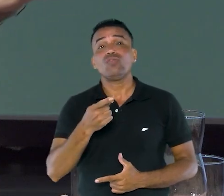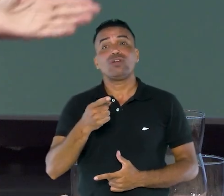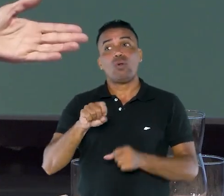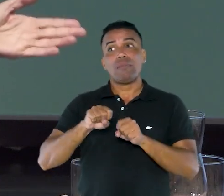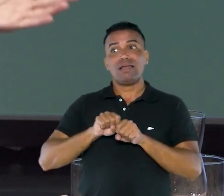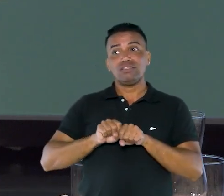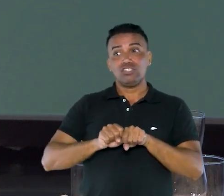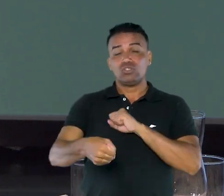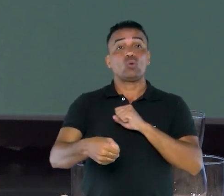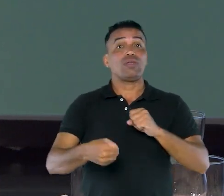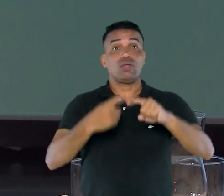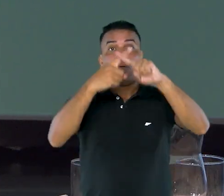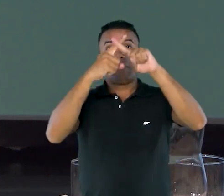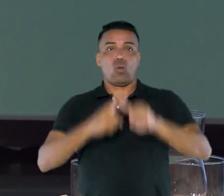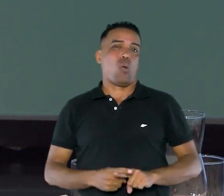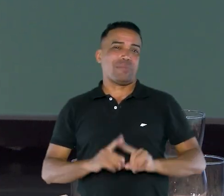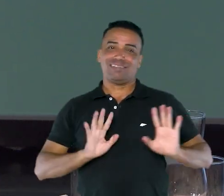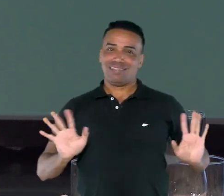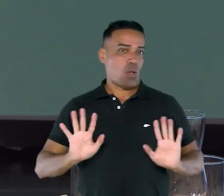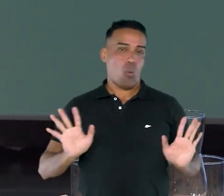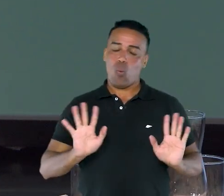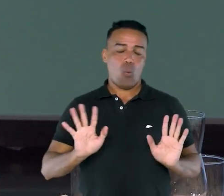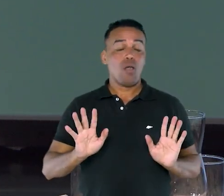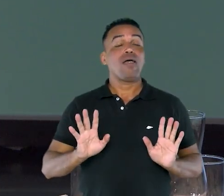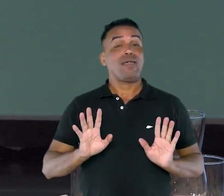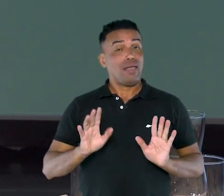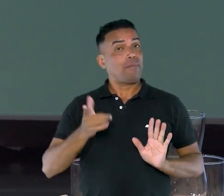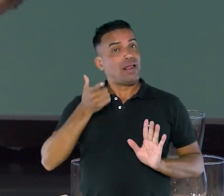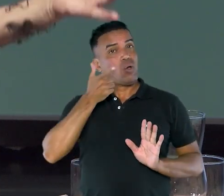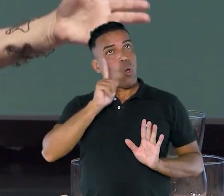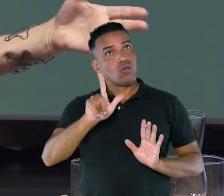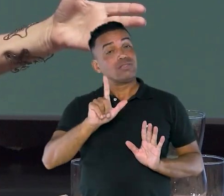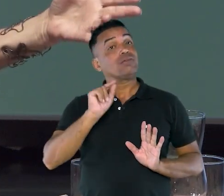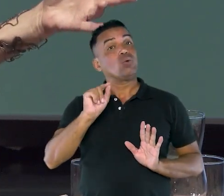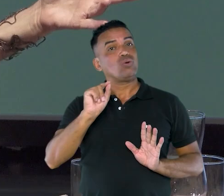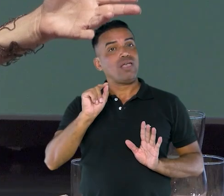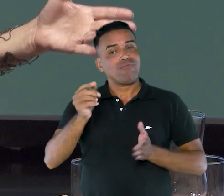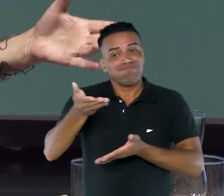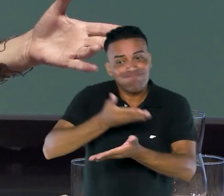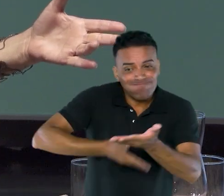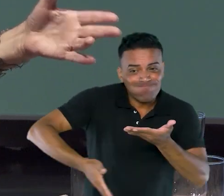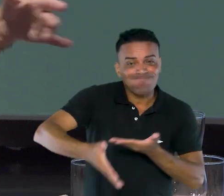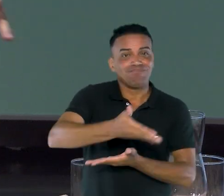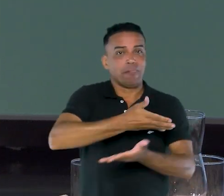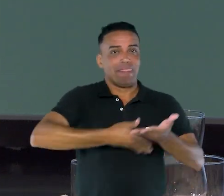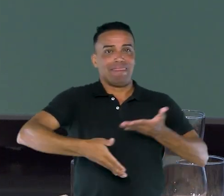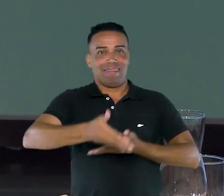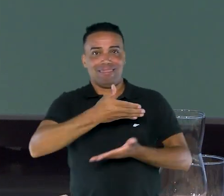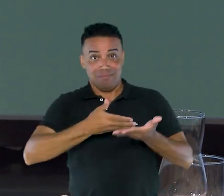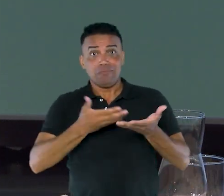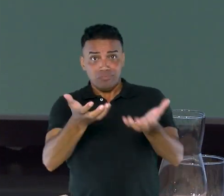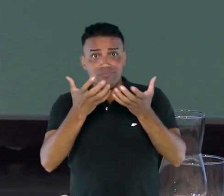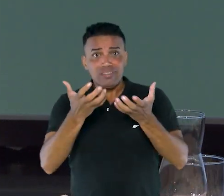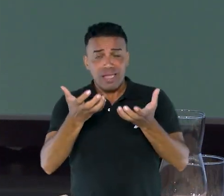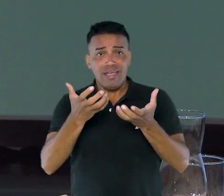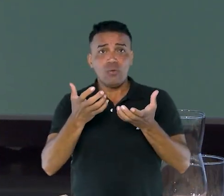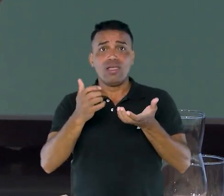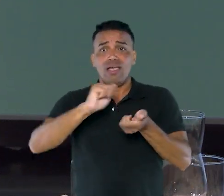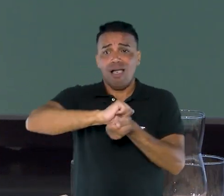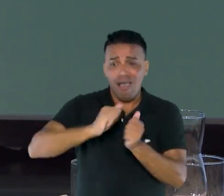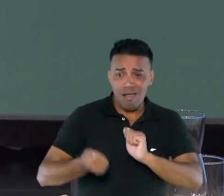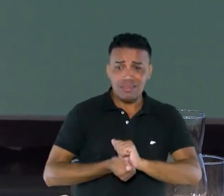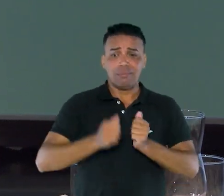para te destruir, não é para competir. É para potencialmente cooperar. Porque o que a gente quer é